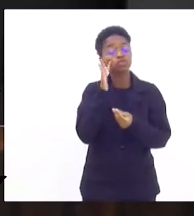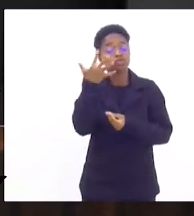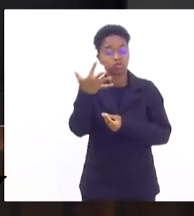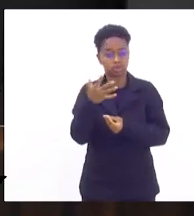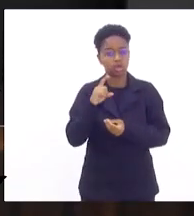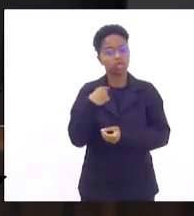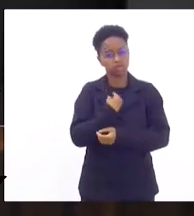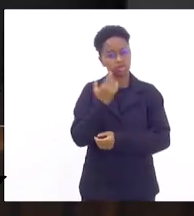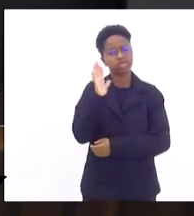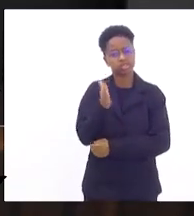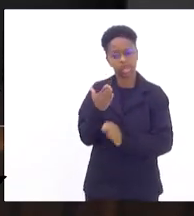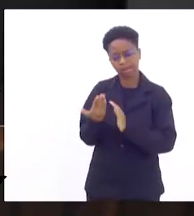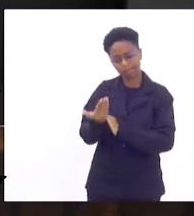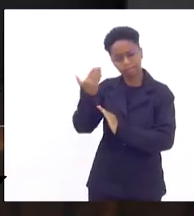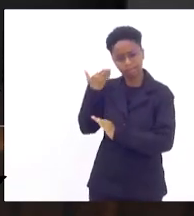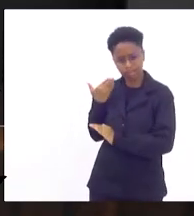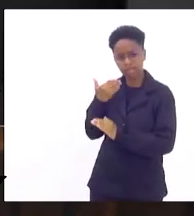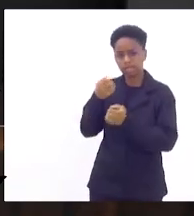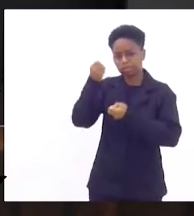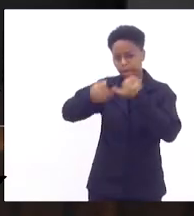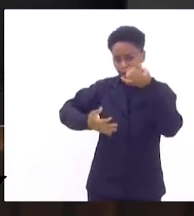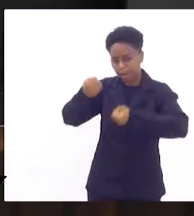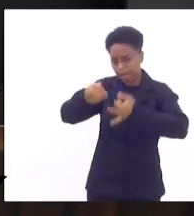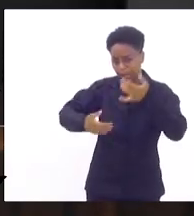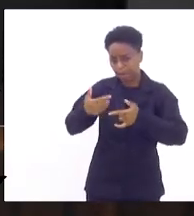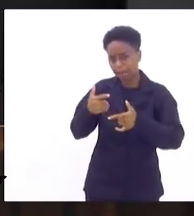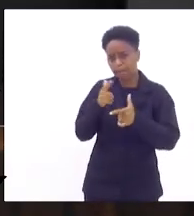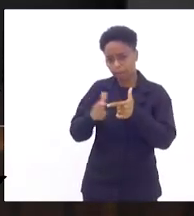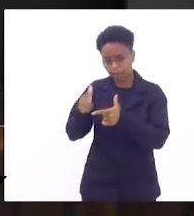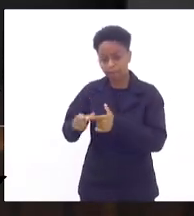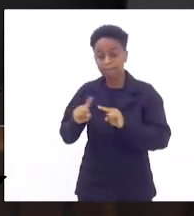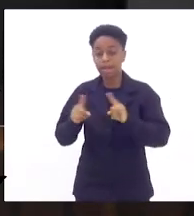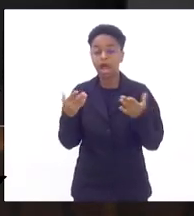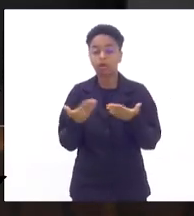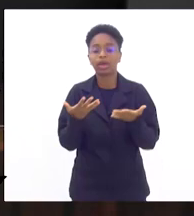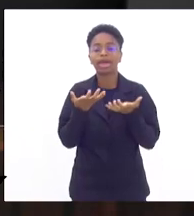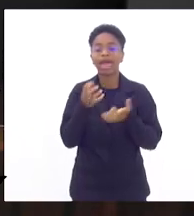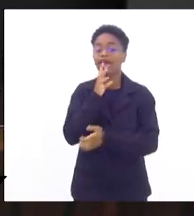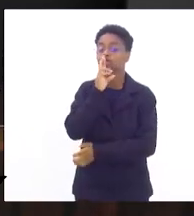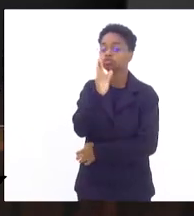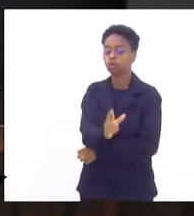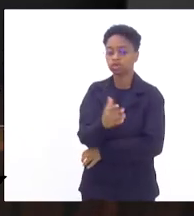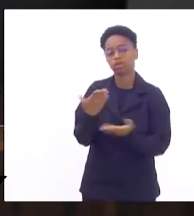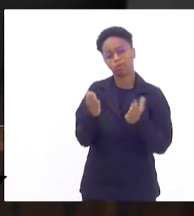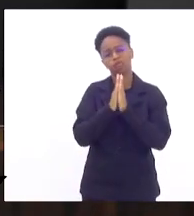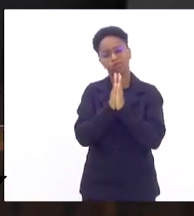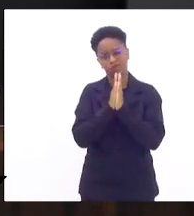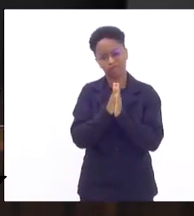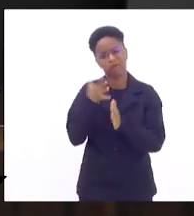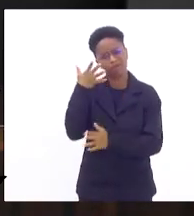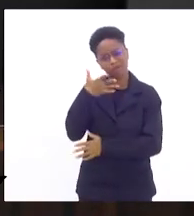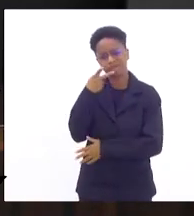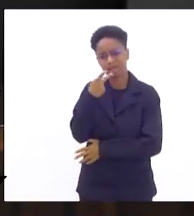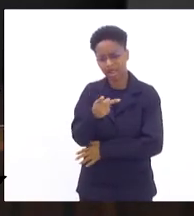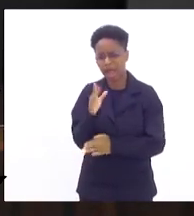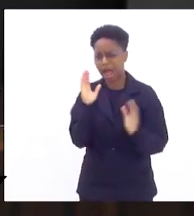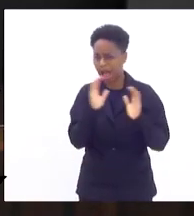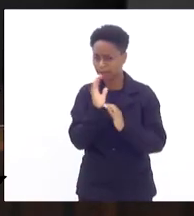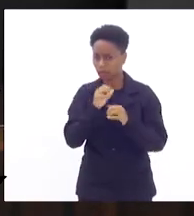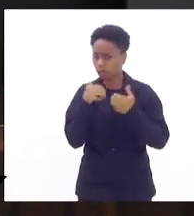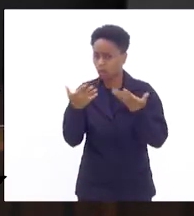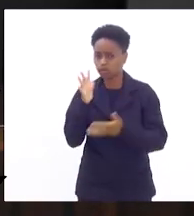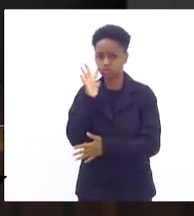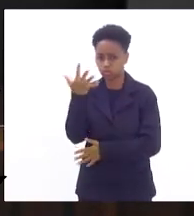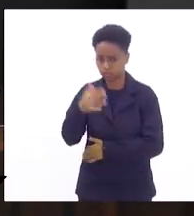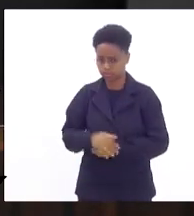reunimos anteriormente, relatamos a situação e hoje nós estamos querendo uma resposta. Então, por favor, está com a palavra, qual a solução? Pois não, deputado. Por